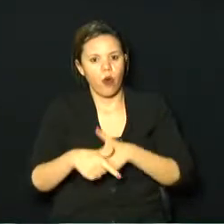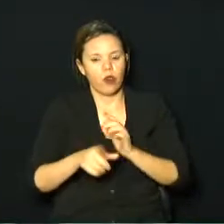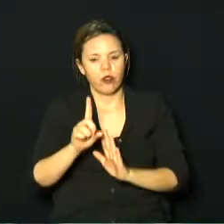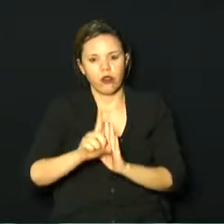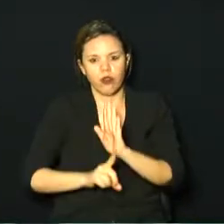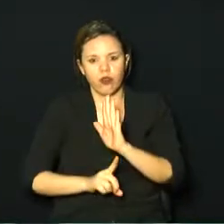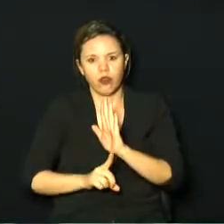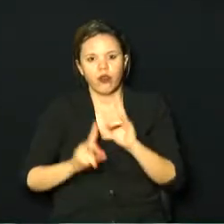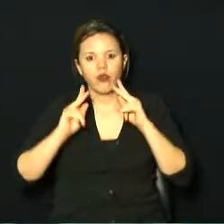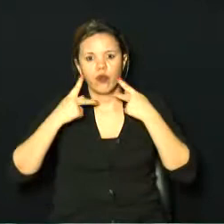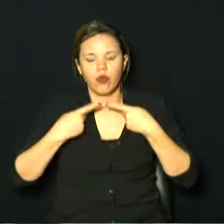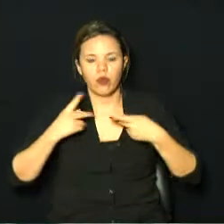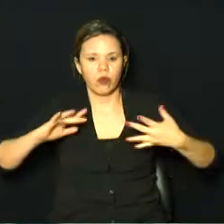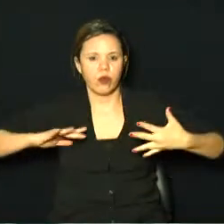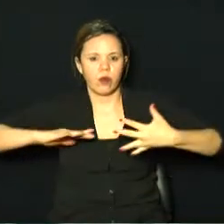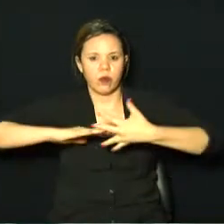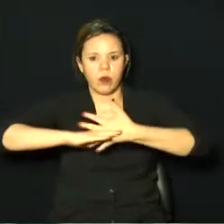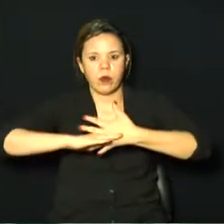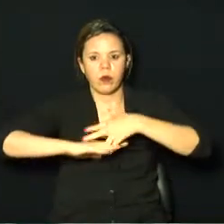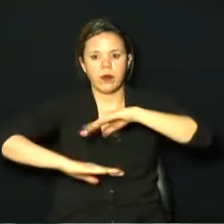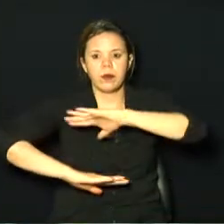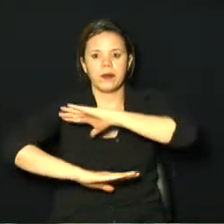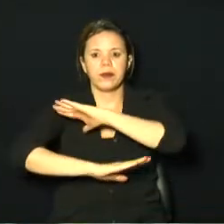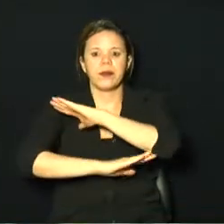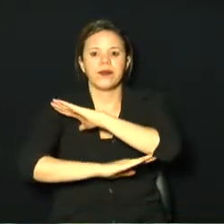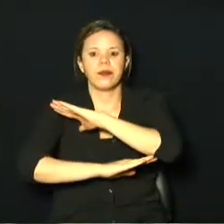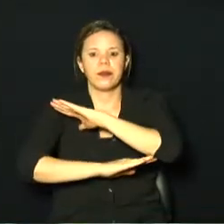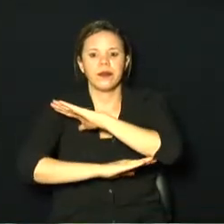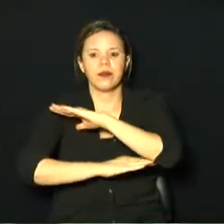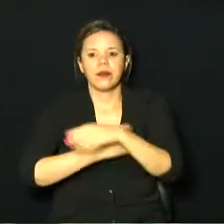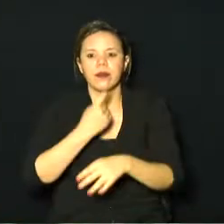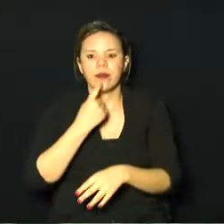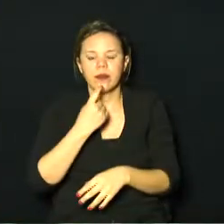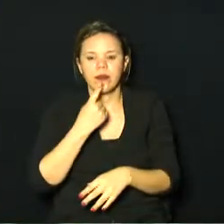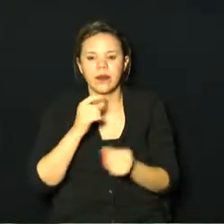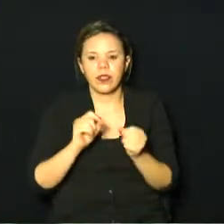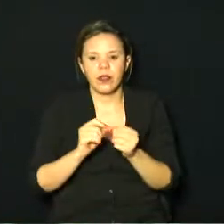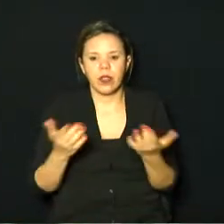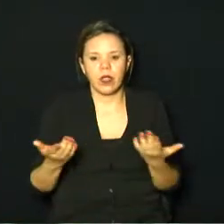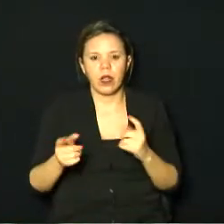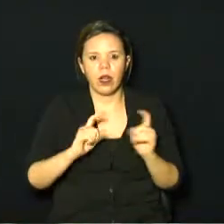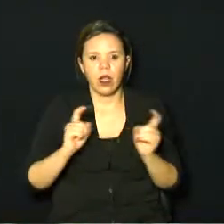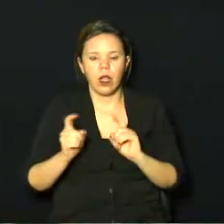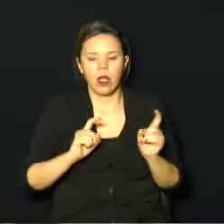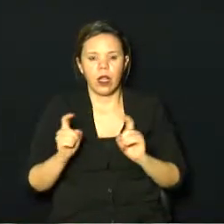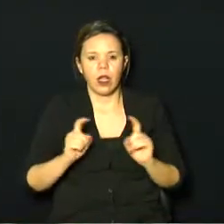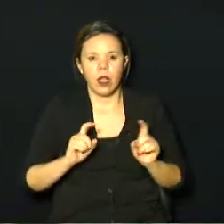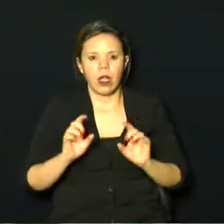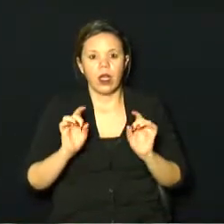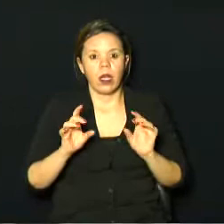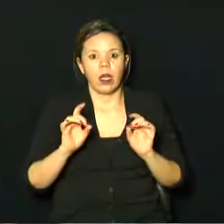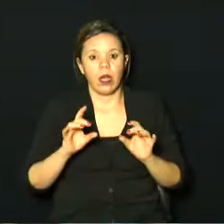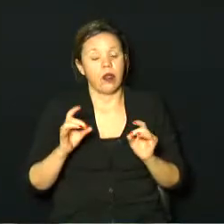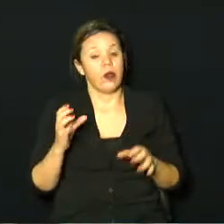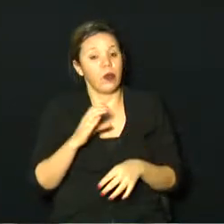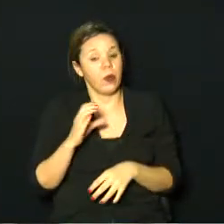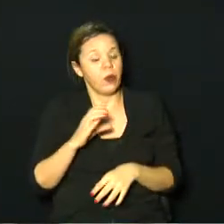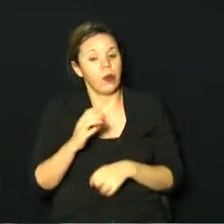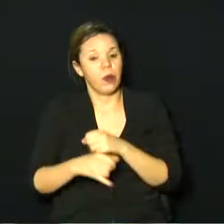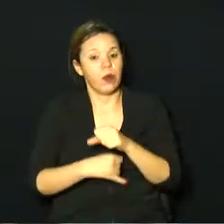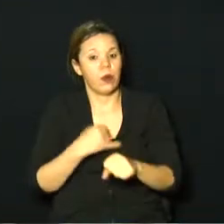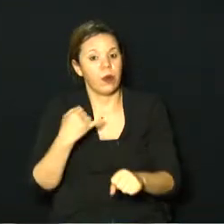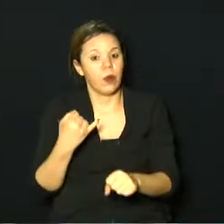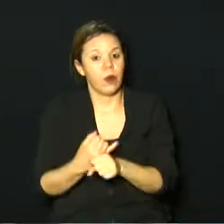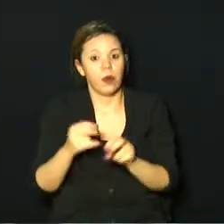Humanos e Cidadania da Câmara Municipal aqui de Campinas vai realizar reunião extraordinária online para abordar